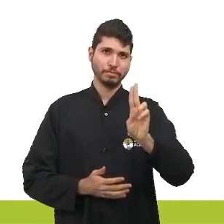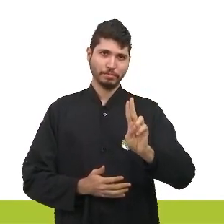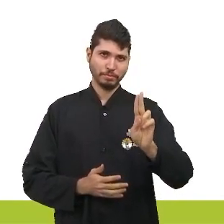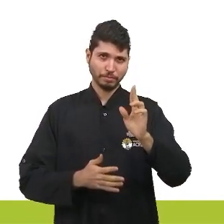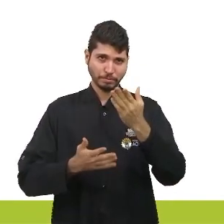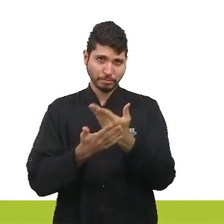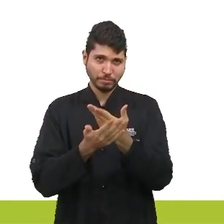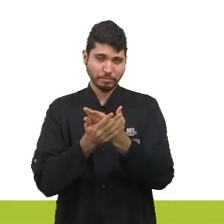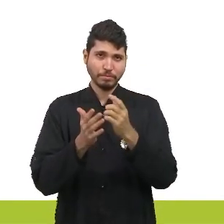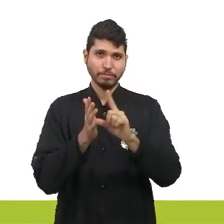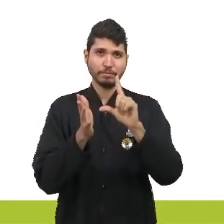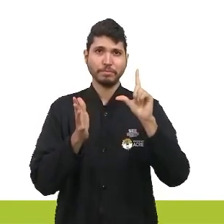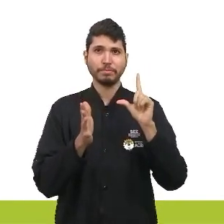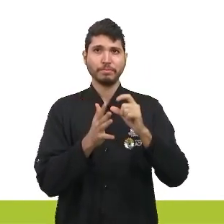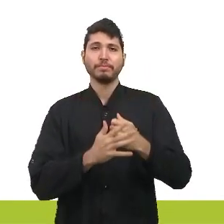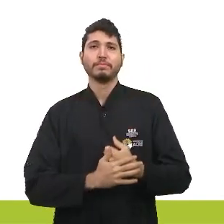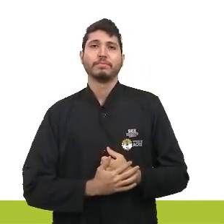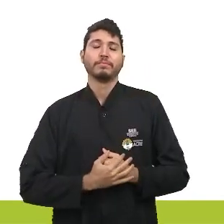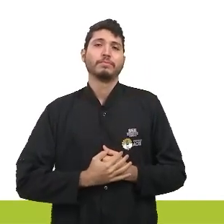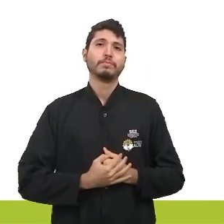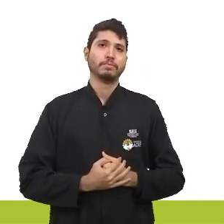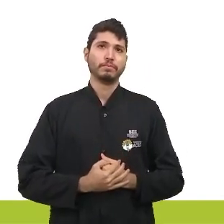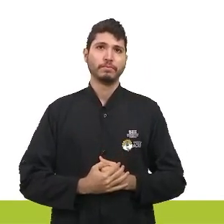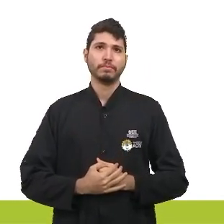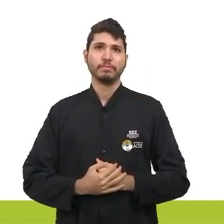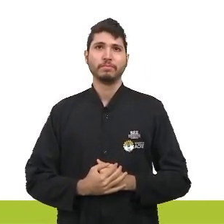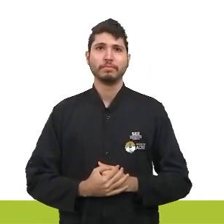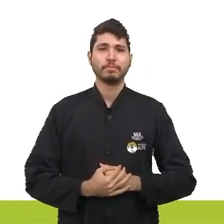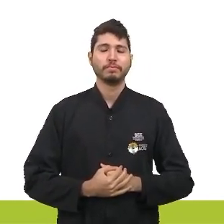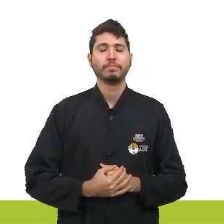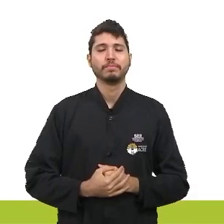vamos continuar aqui.